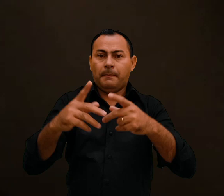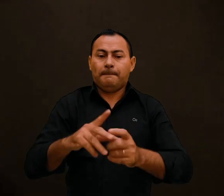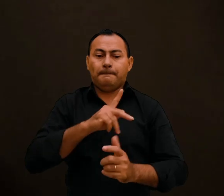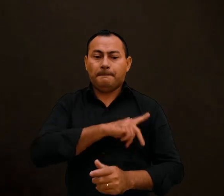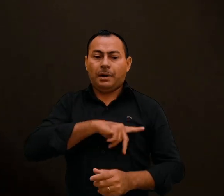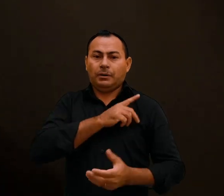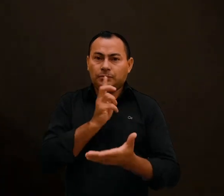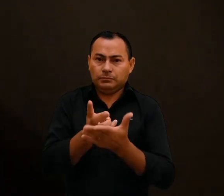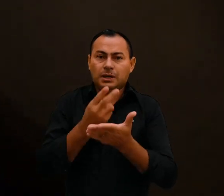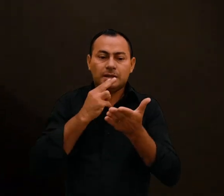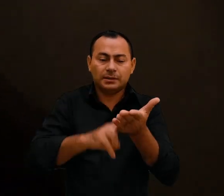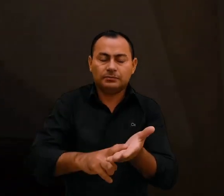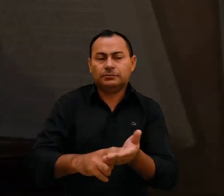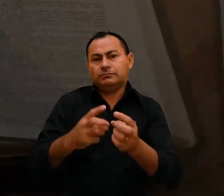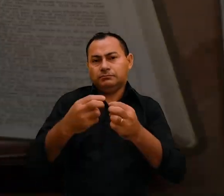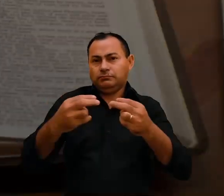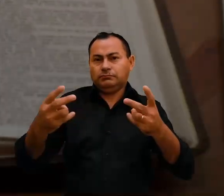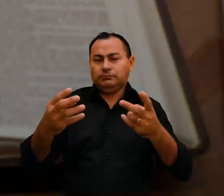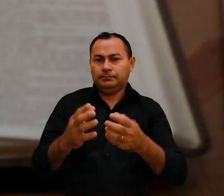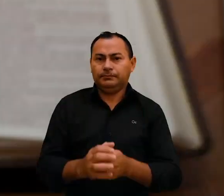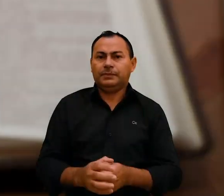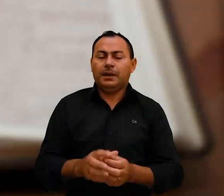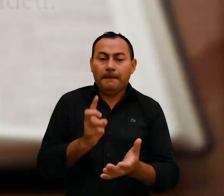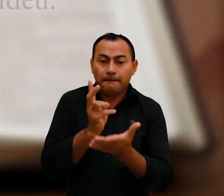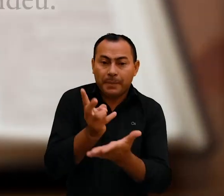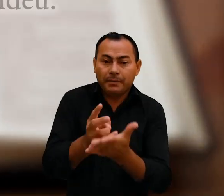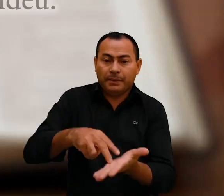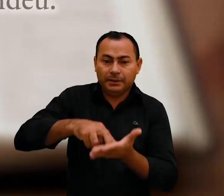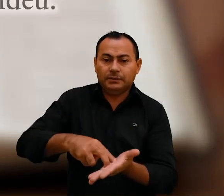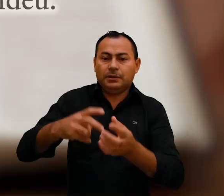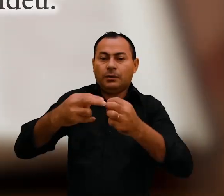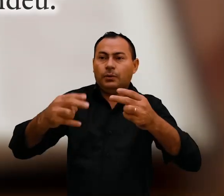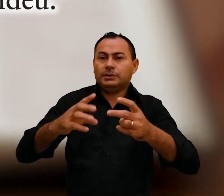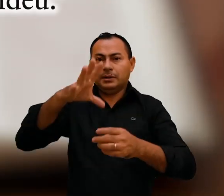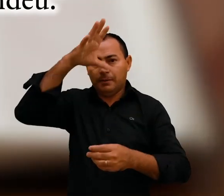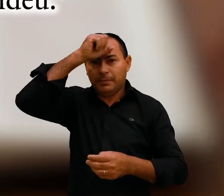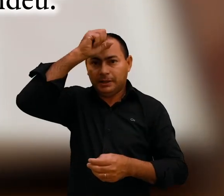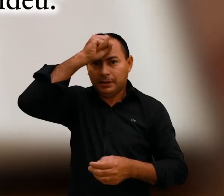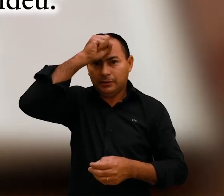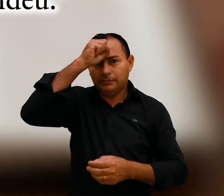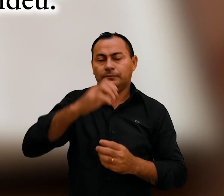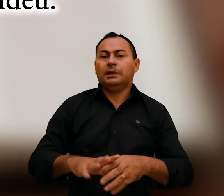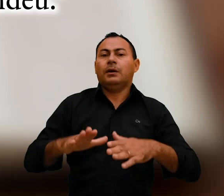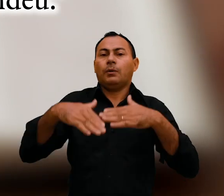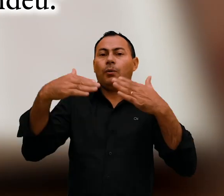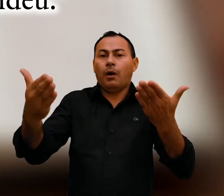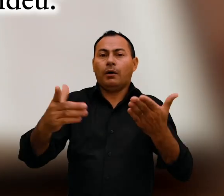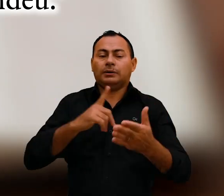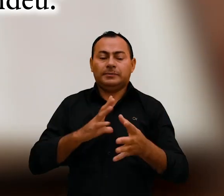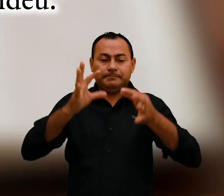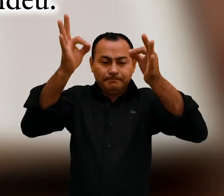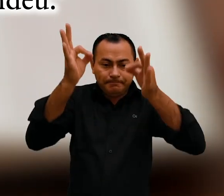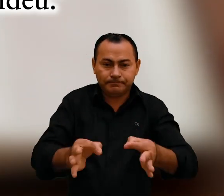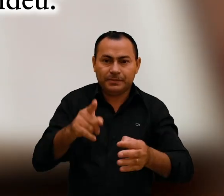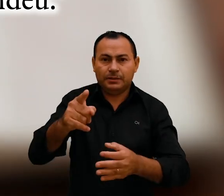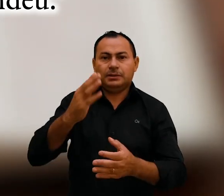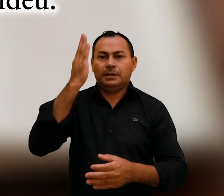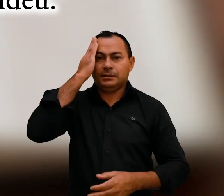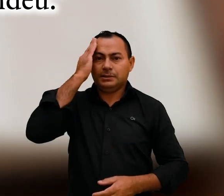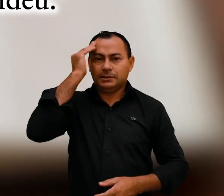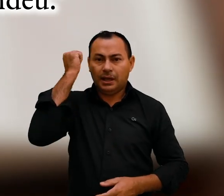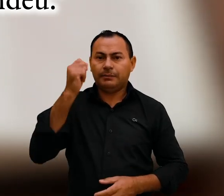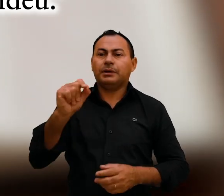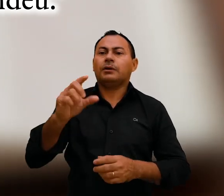naturais Paulo continua escrevendo coisas do tipo permaneça nas coisas que aprendeu e das quais tem